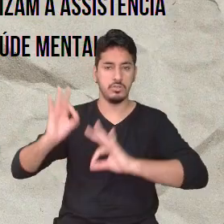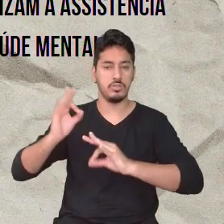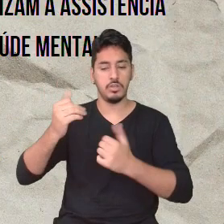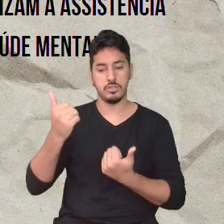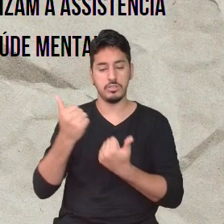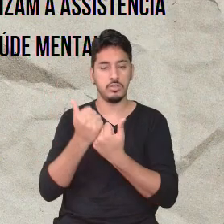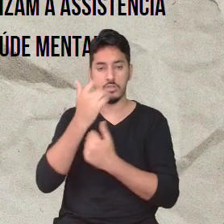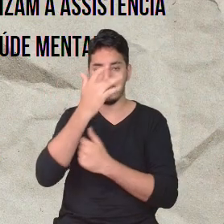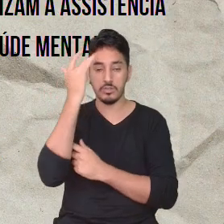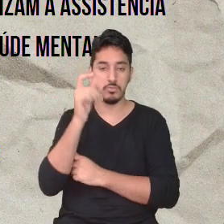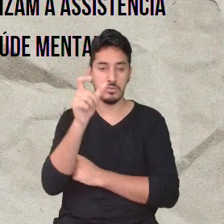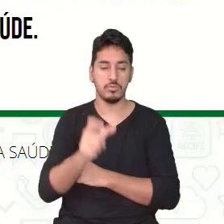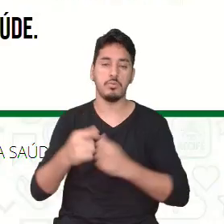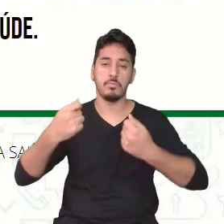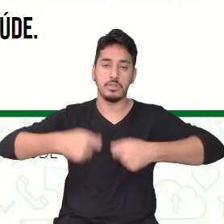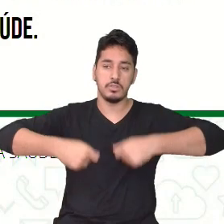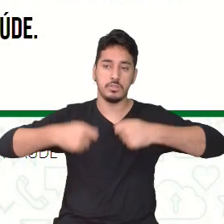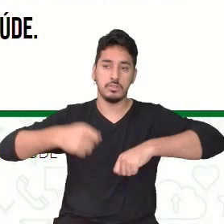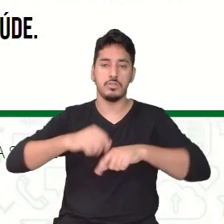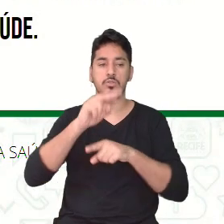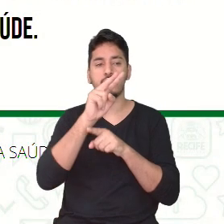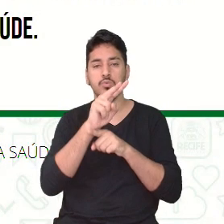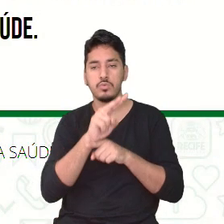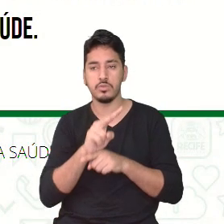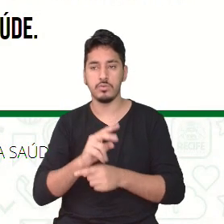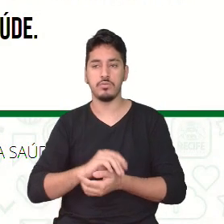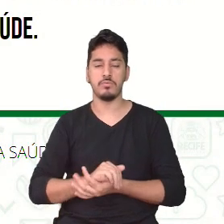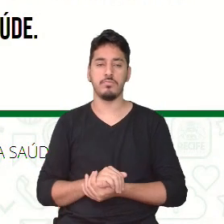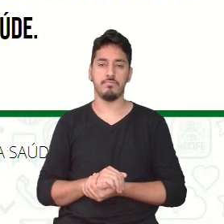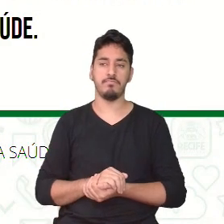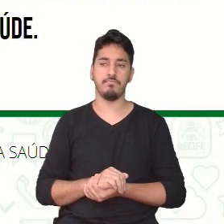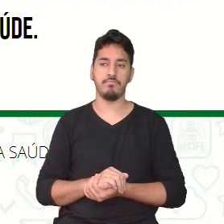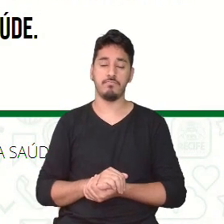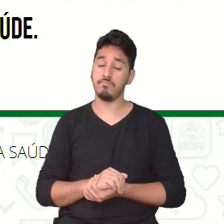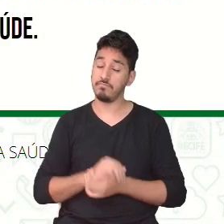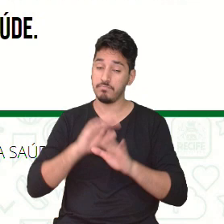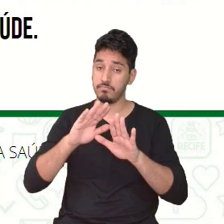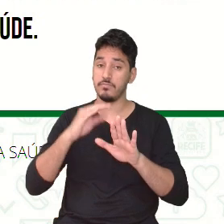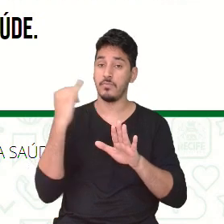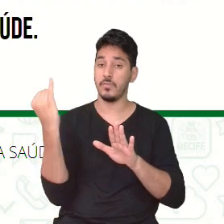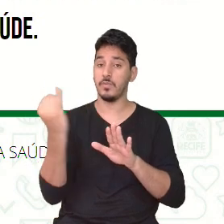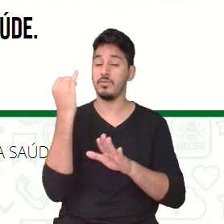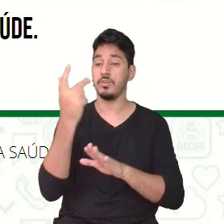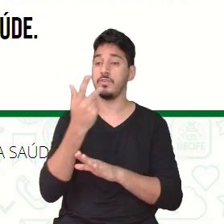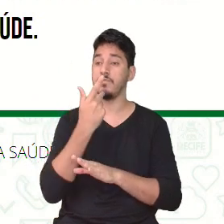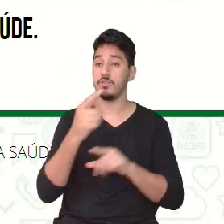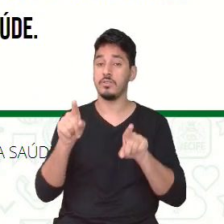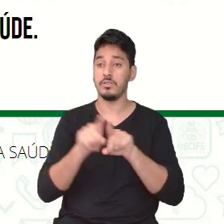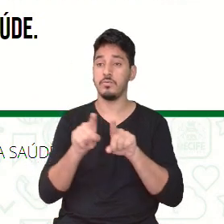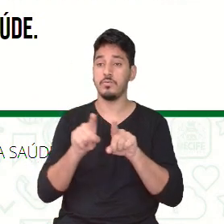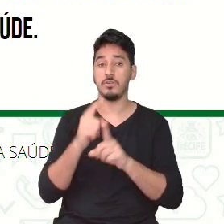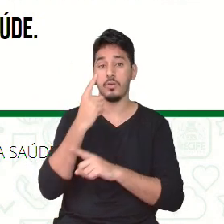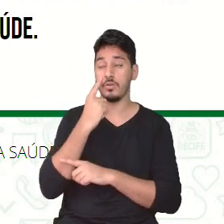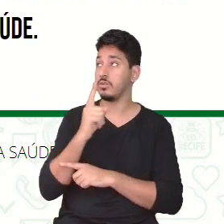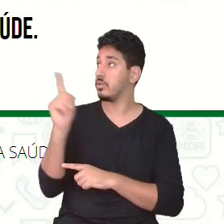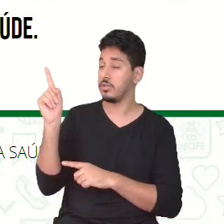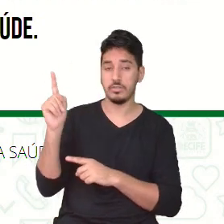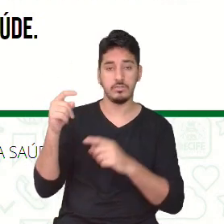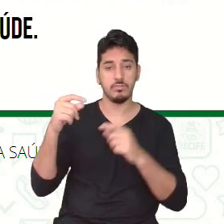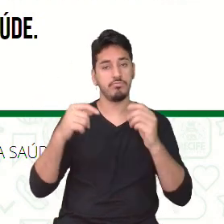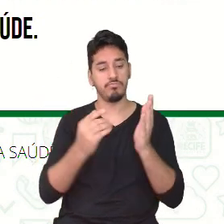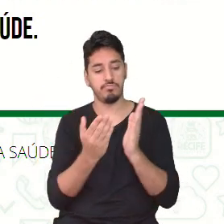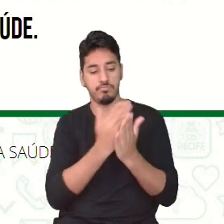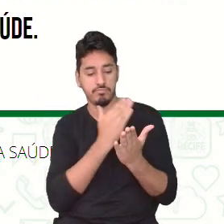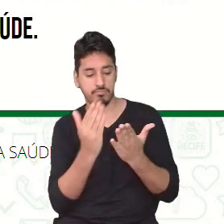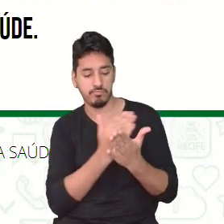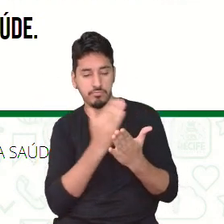às pessoas que precisam desses cuidados, tá, pessoal? Muito importante falar também dessa cartilha, que